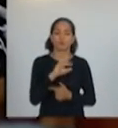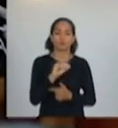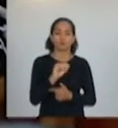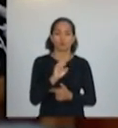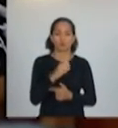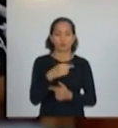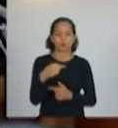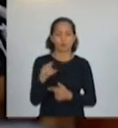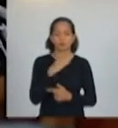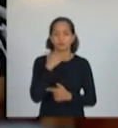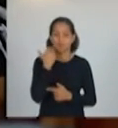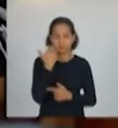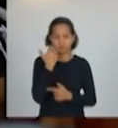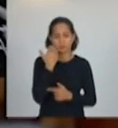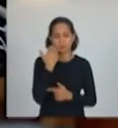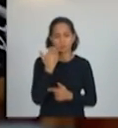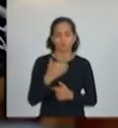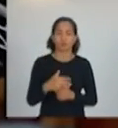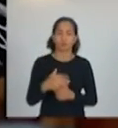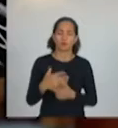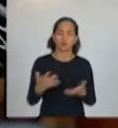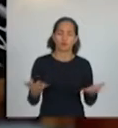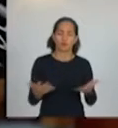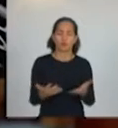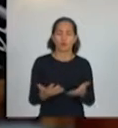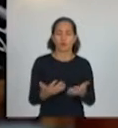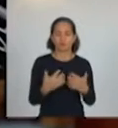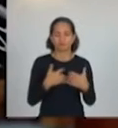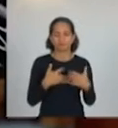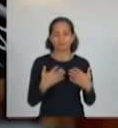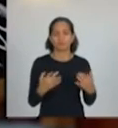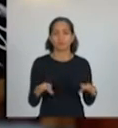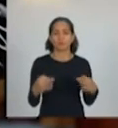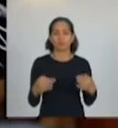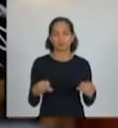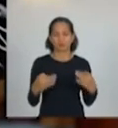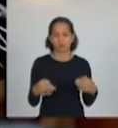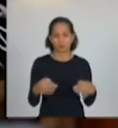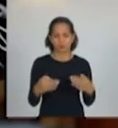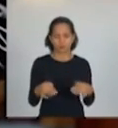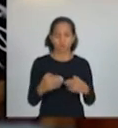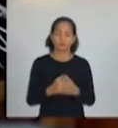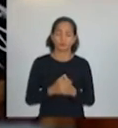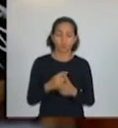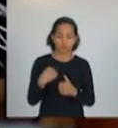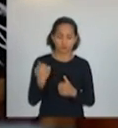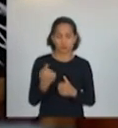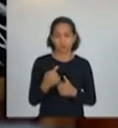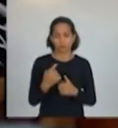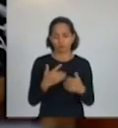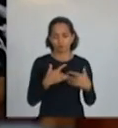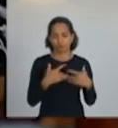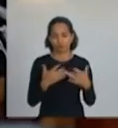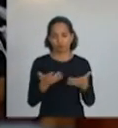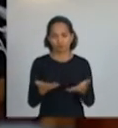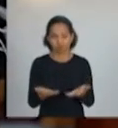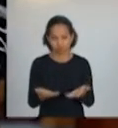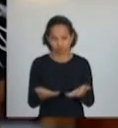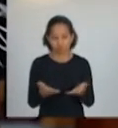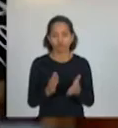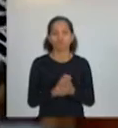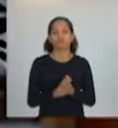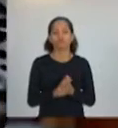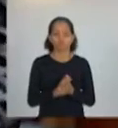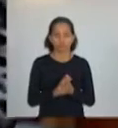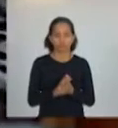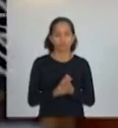Paixão. Neste momento de dor, o Sindilés se solidariza e manifesta as